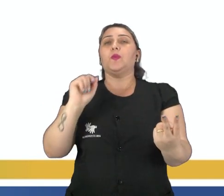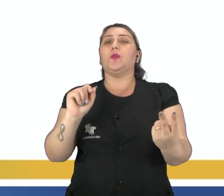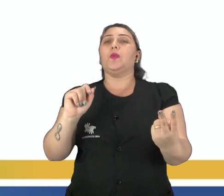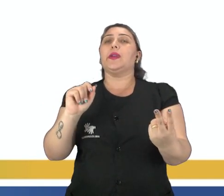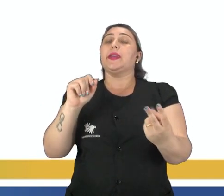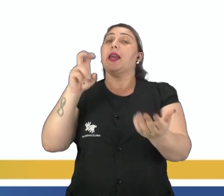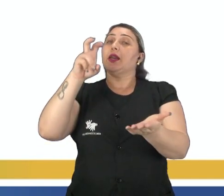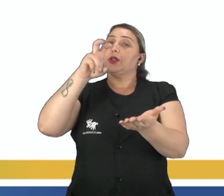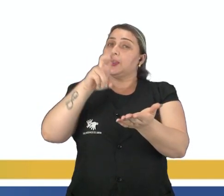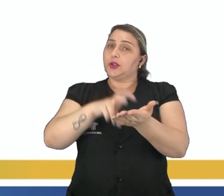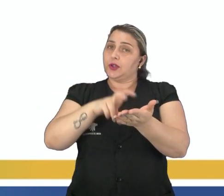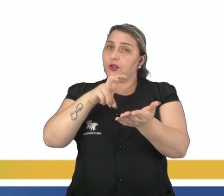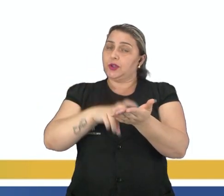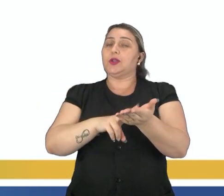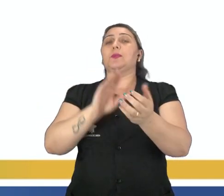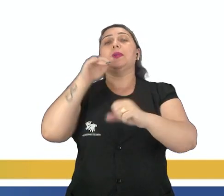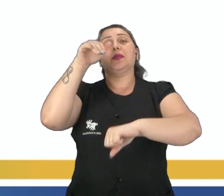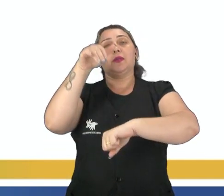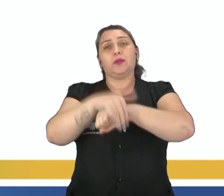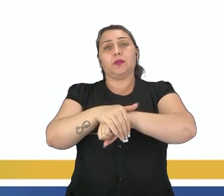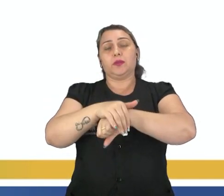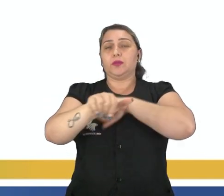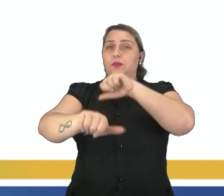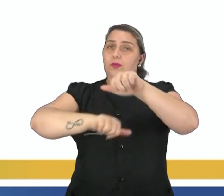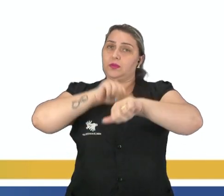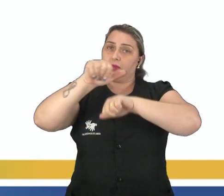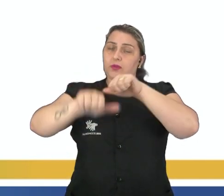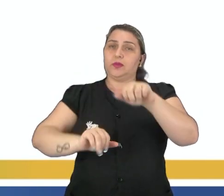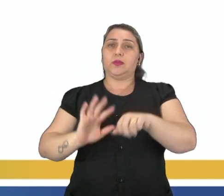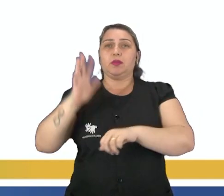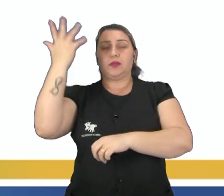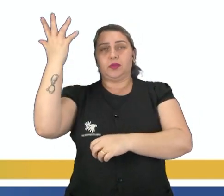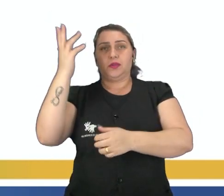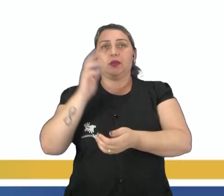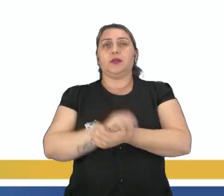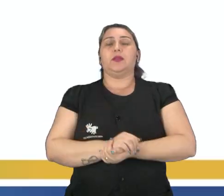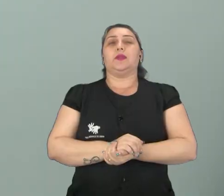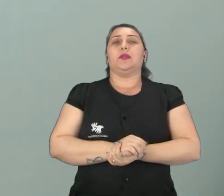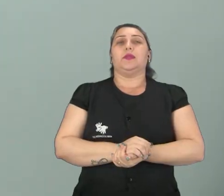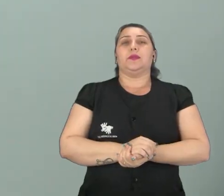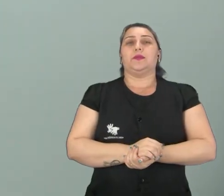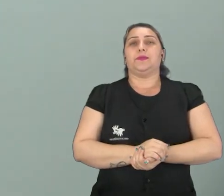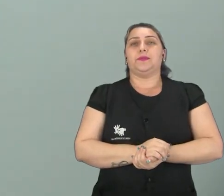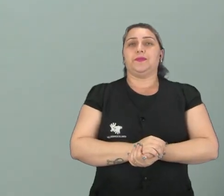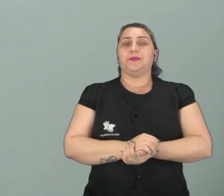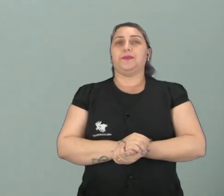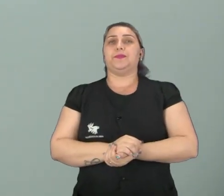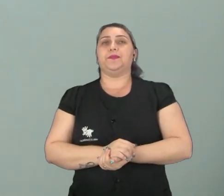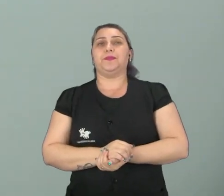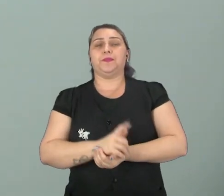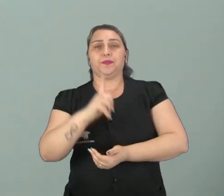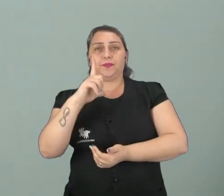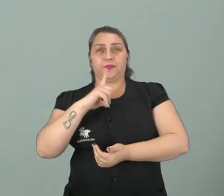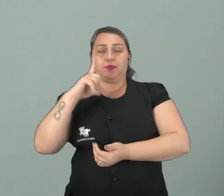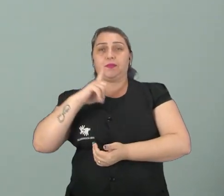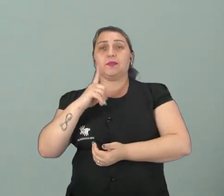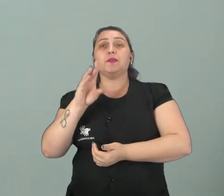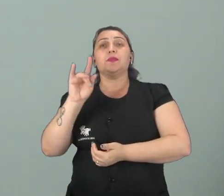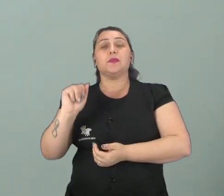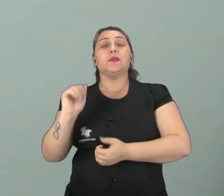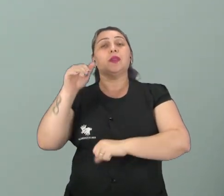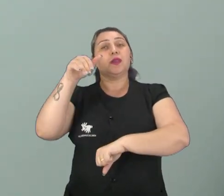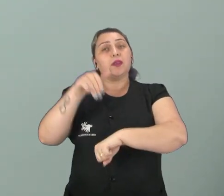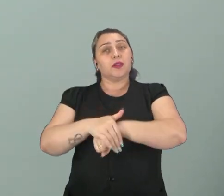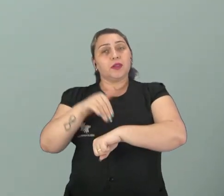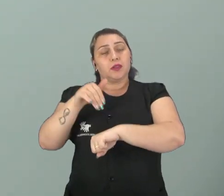iluminada passa a ficar oculta e assim vai acontecendo. Então, com isso, a gente vai ter os dias e as noites e vai